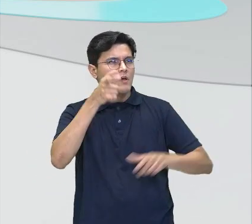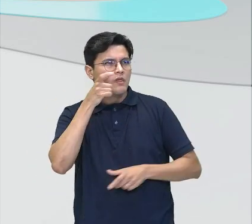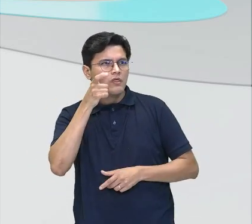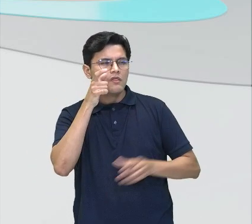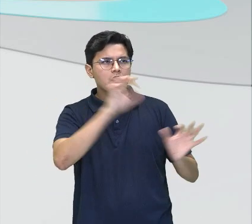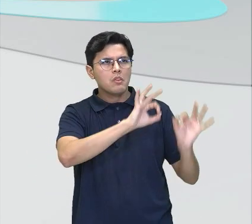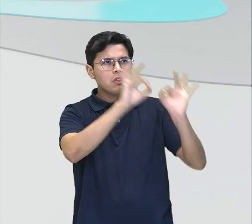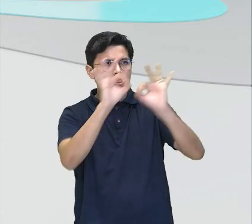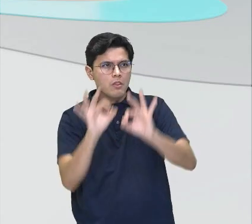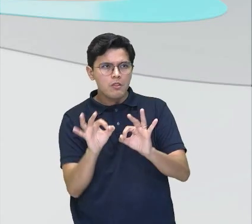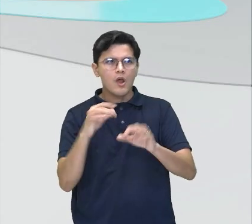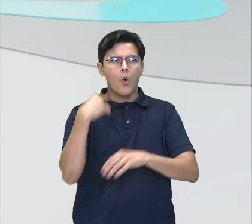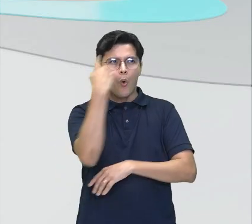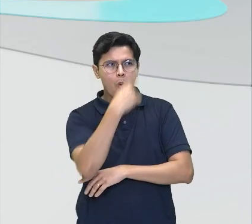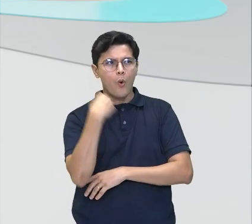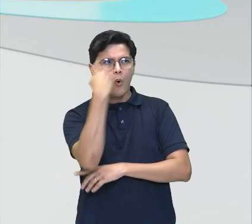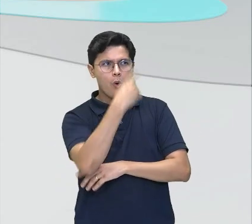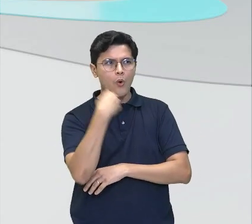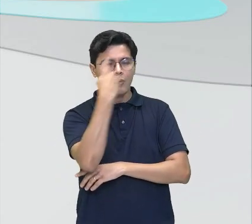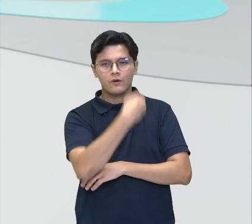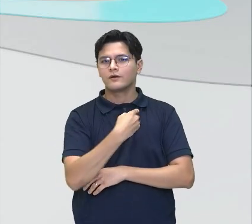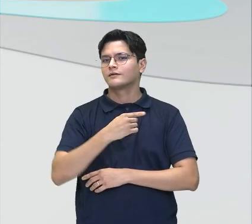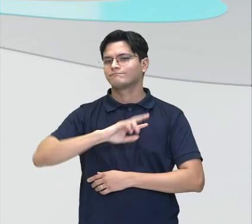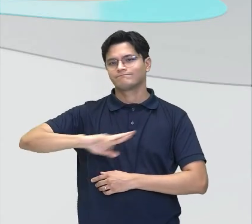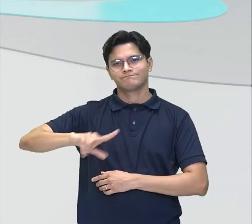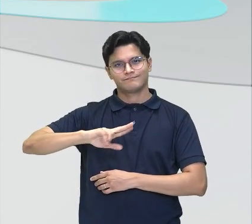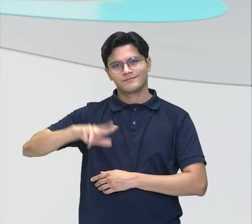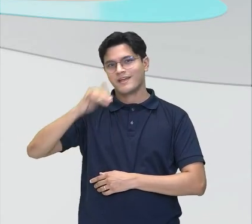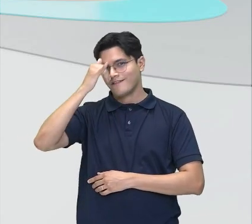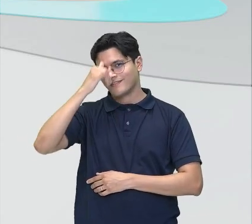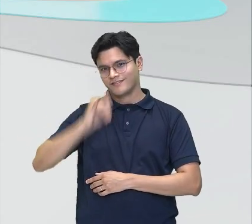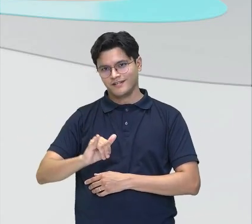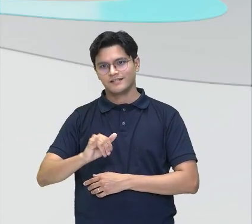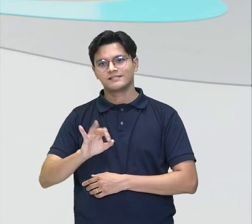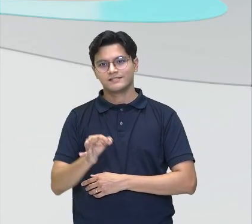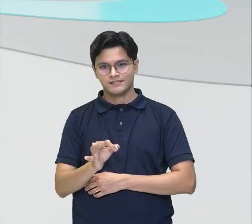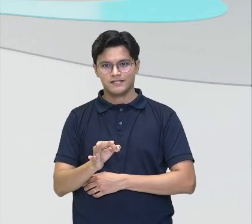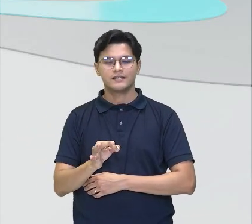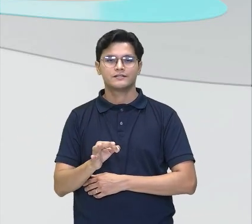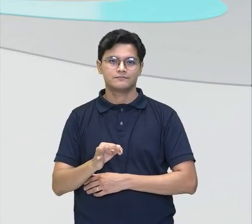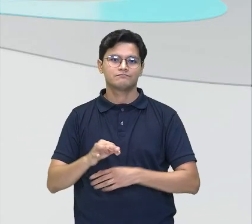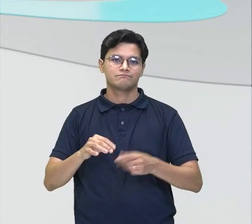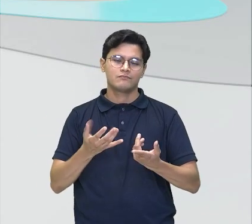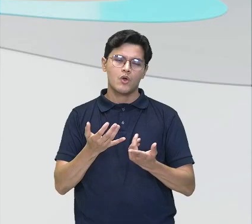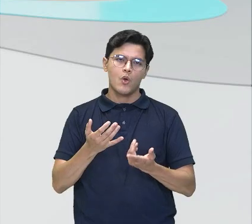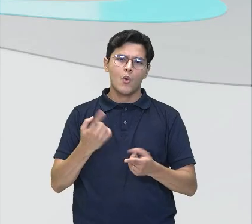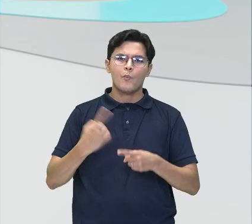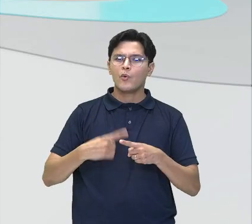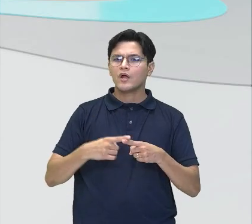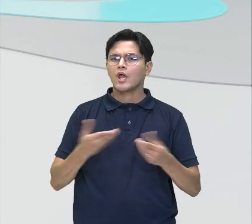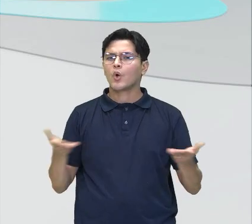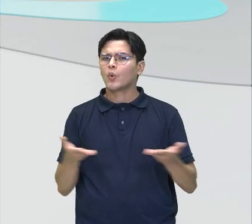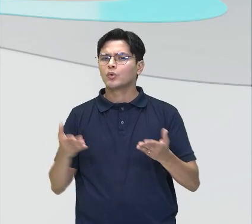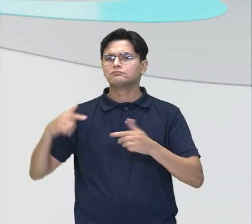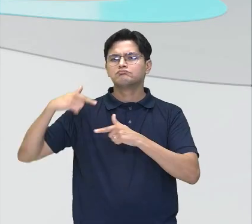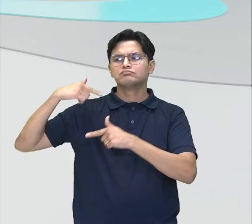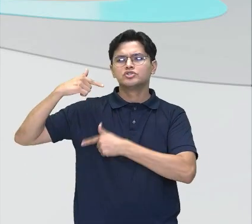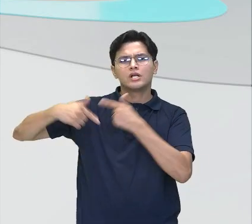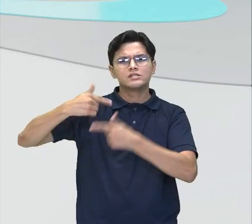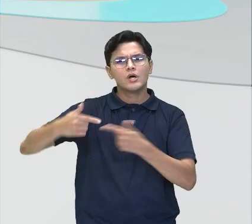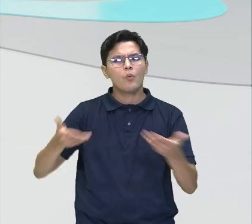equipamentos tecnológicos, né? Essa geração tem aí uma oferta muito grande. Eu comecei a aula falando